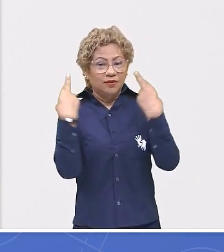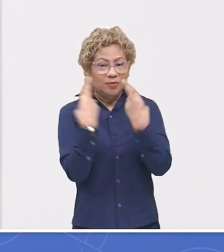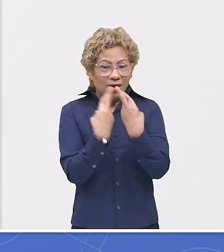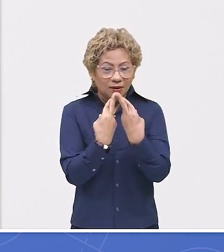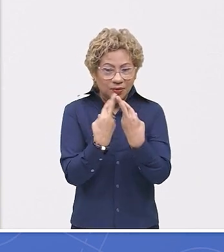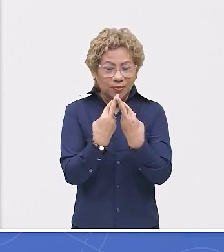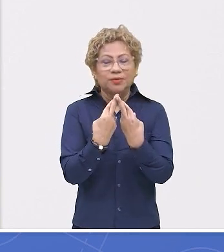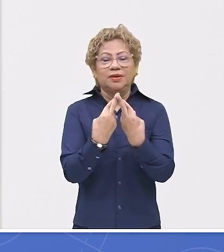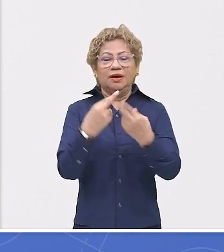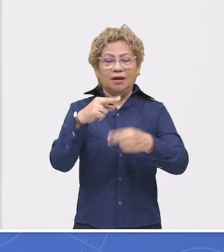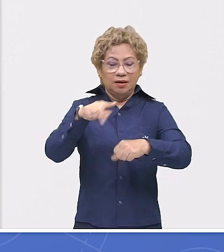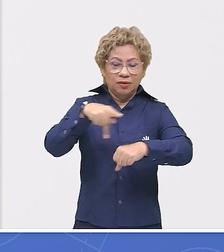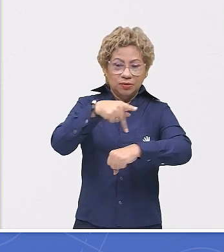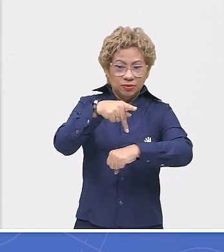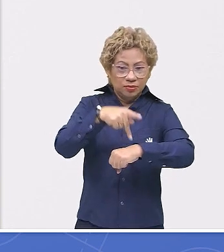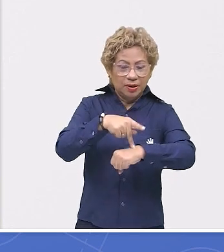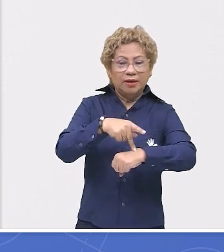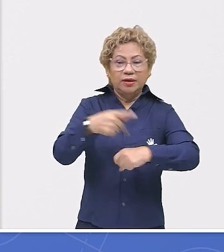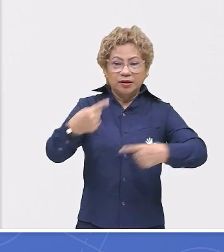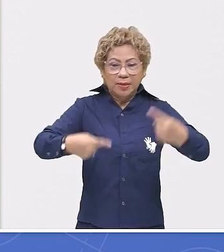que os meridianos são o quê?